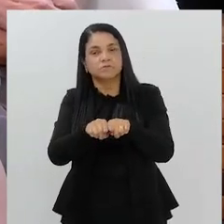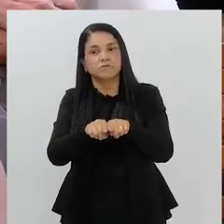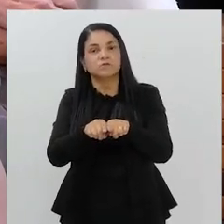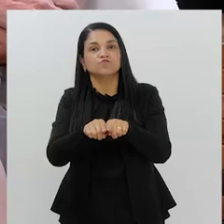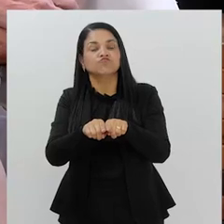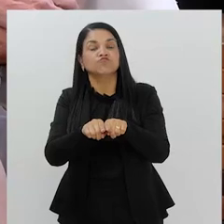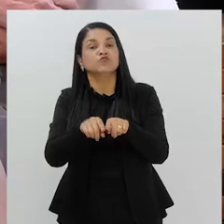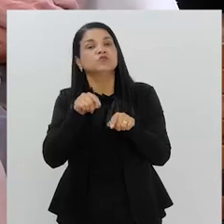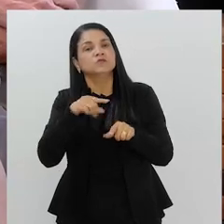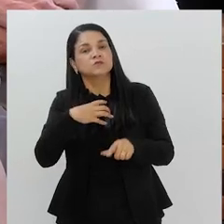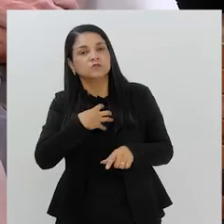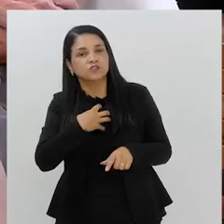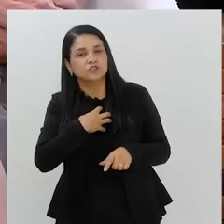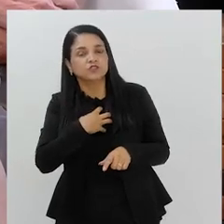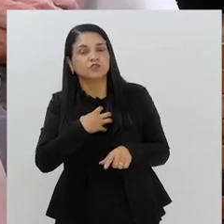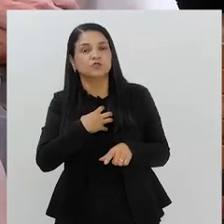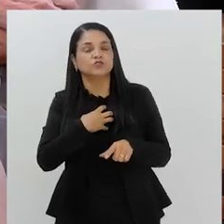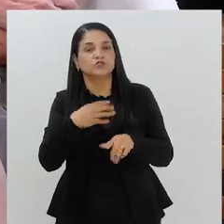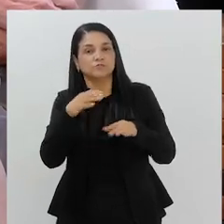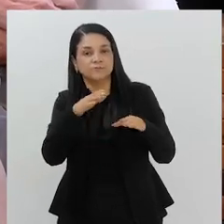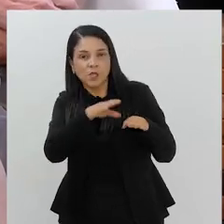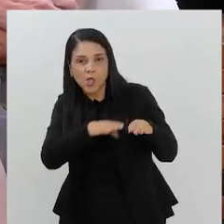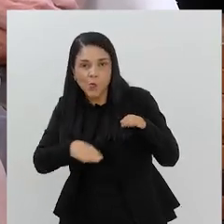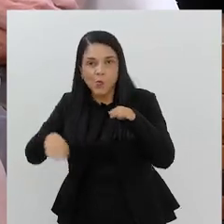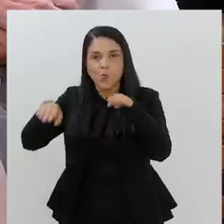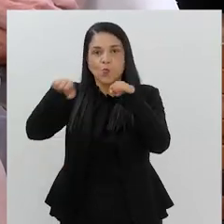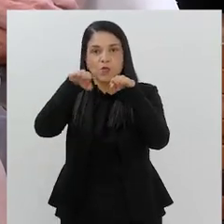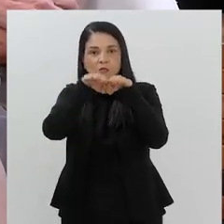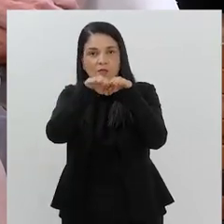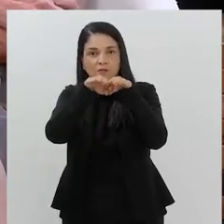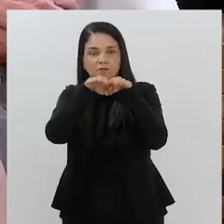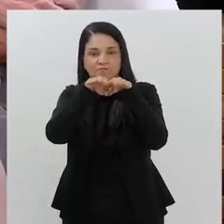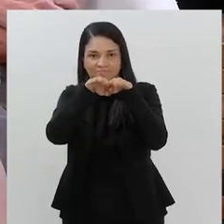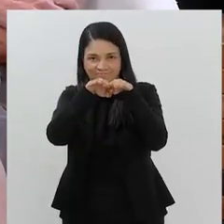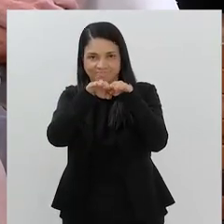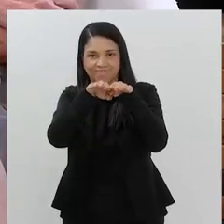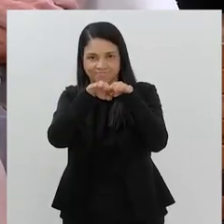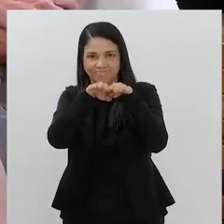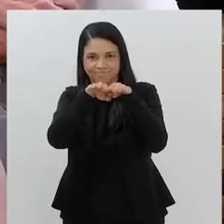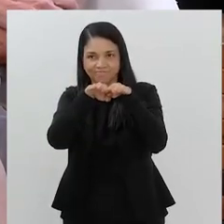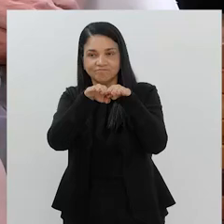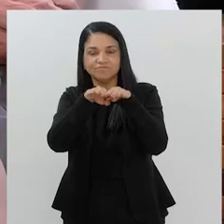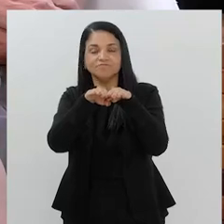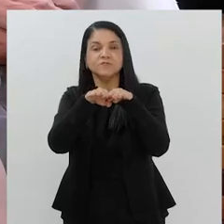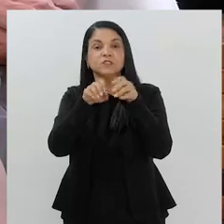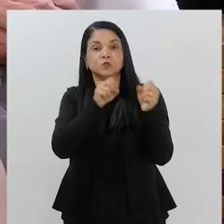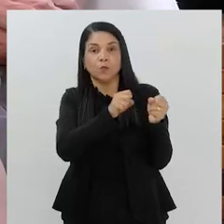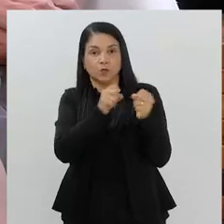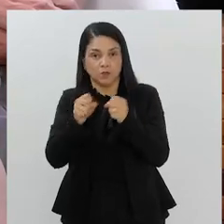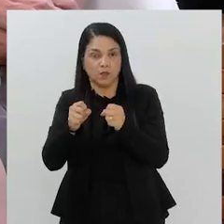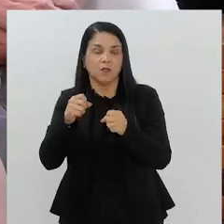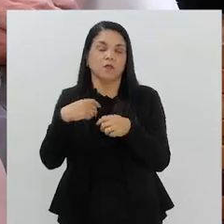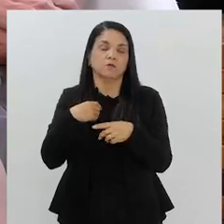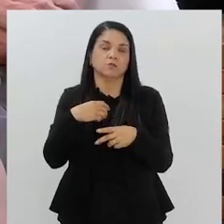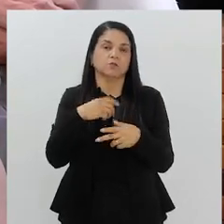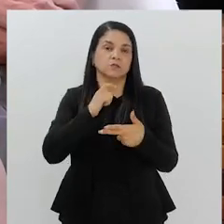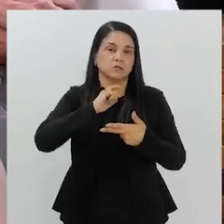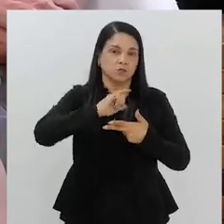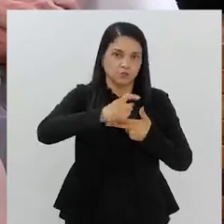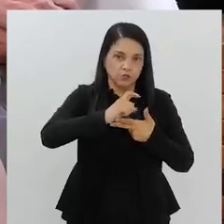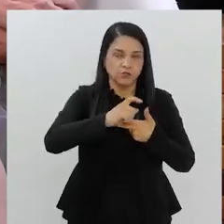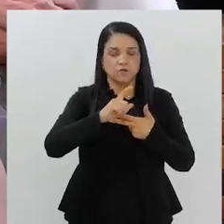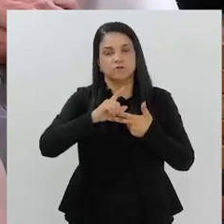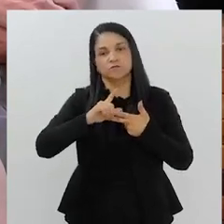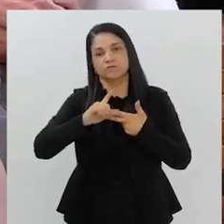mais força no sentido de garantir o Equidade na partilha do poder pensando no Parlamento pensando no